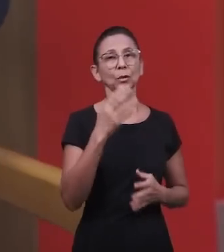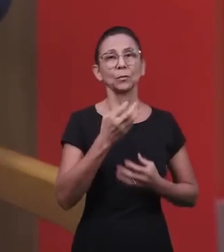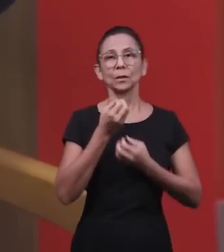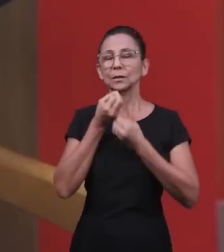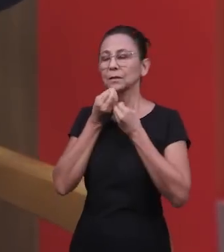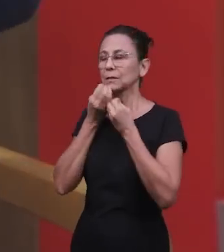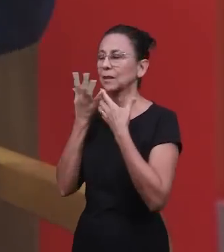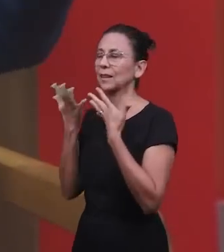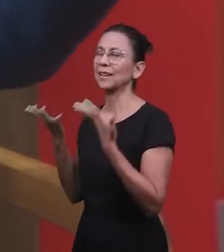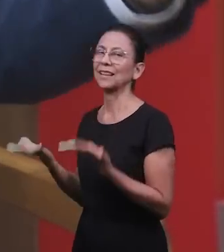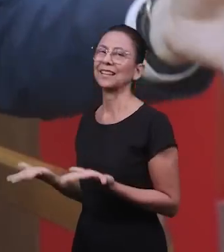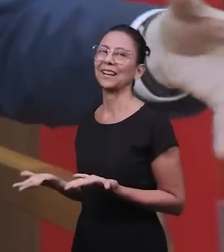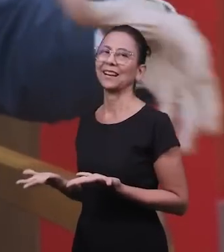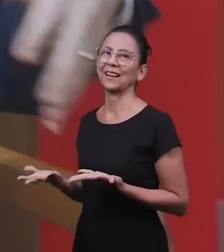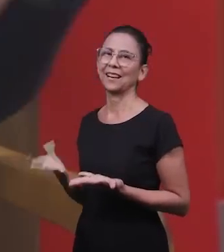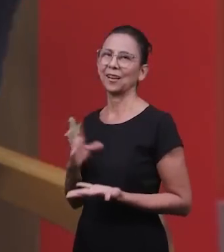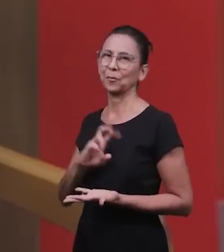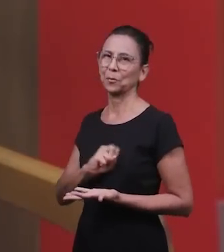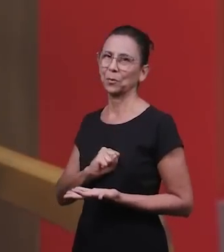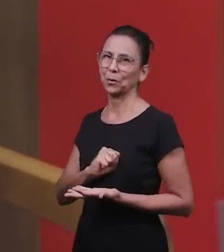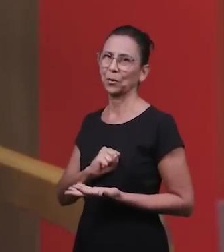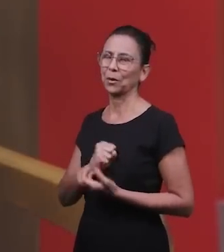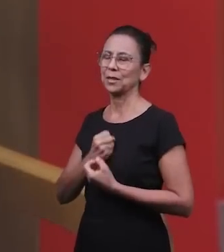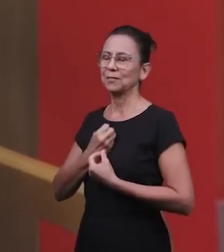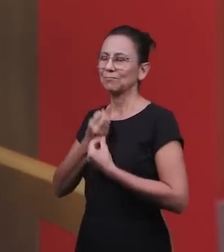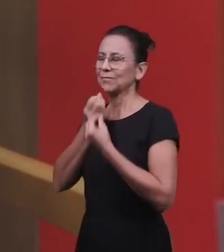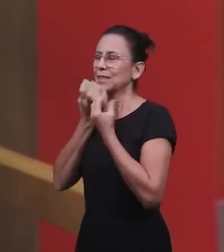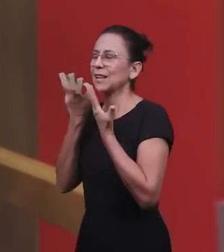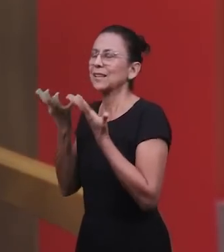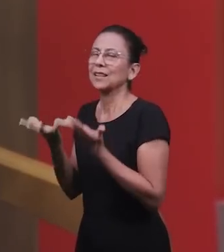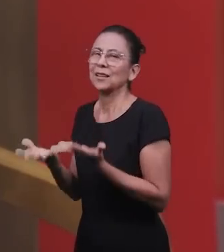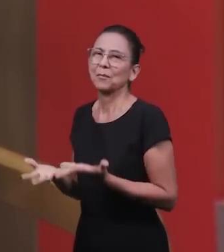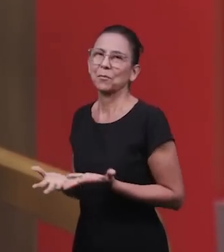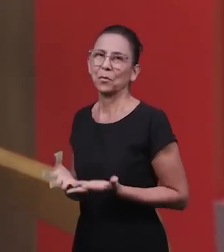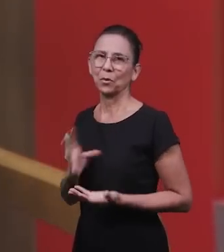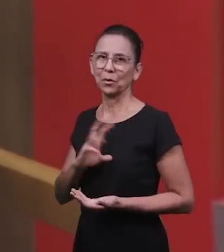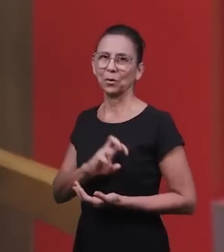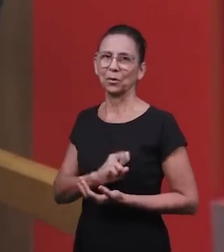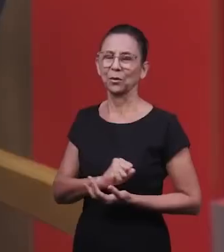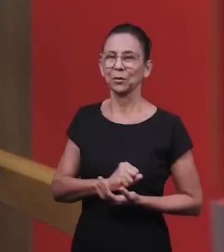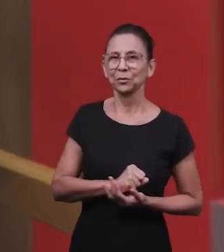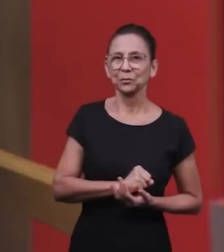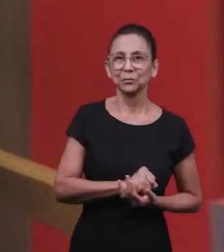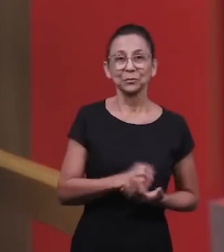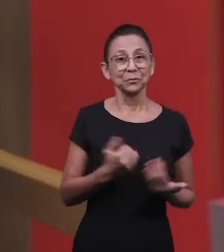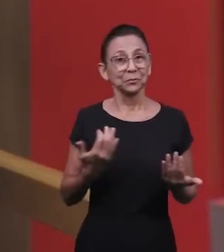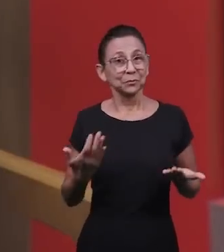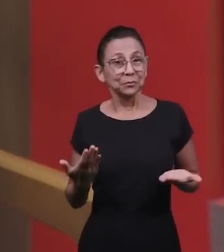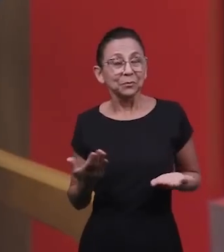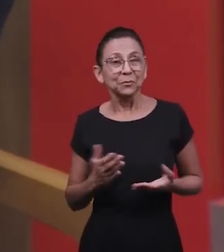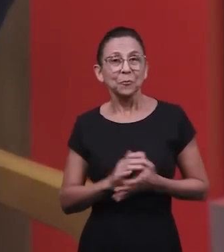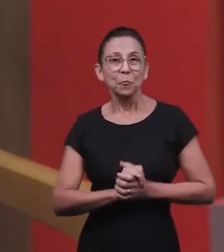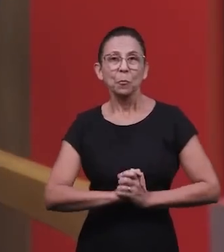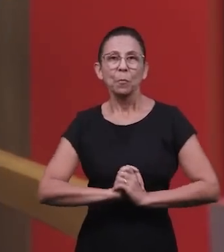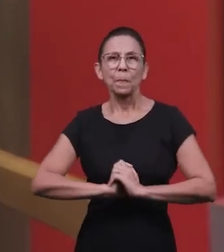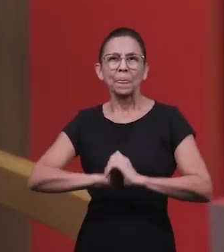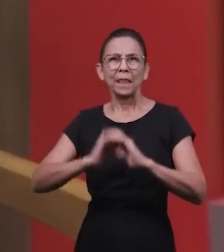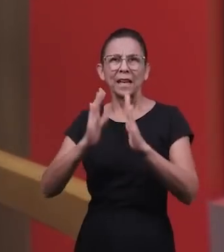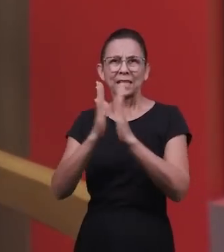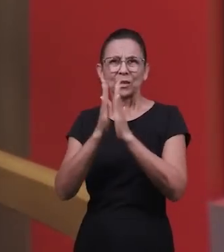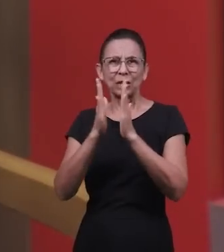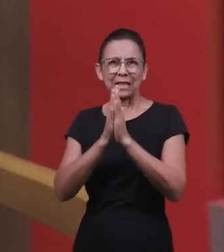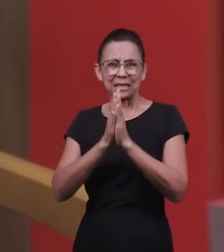possa se declarar a ela, possa expressar todo o seu amor. E essa oração, que foi